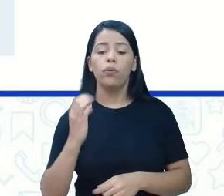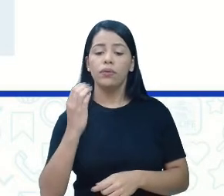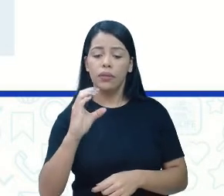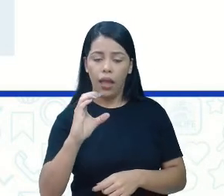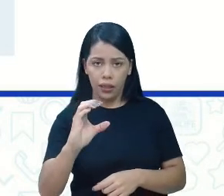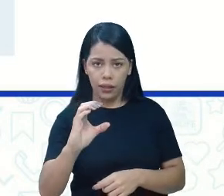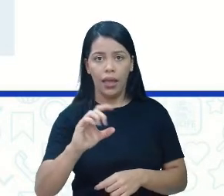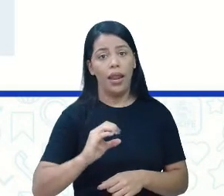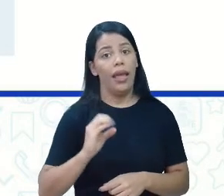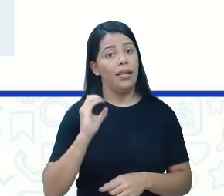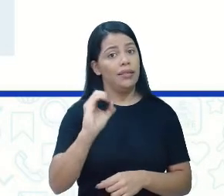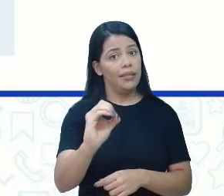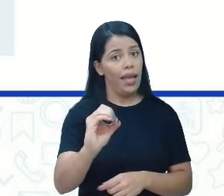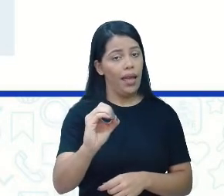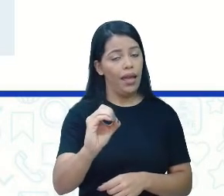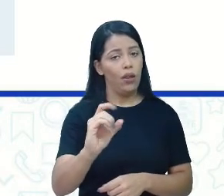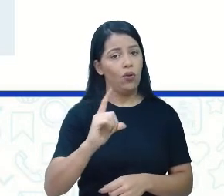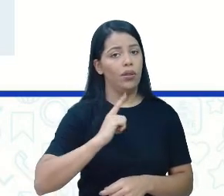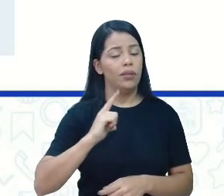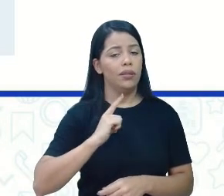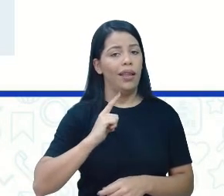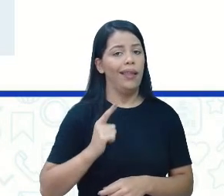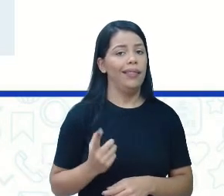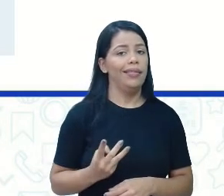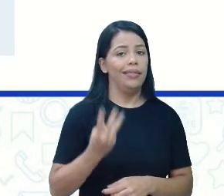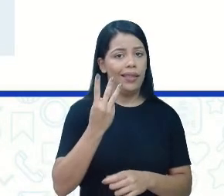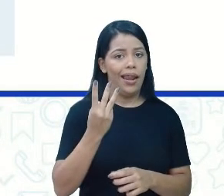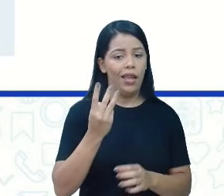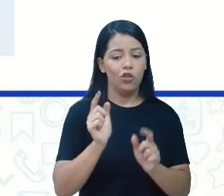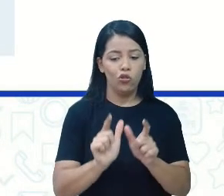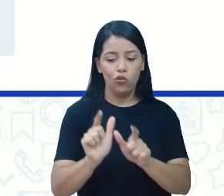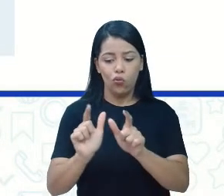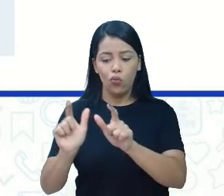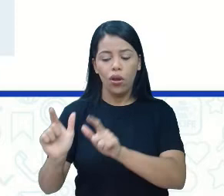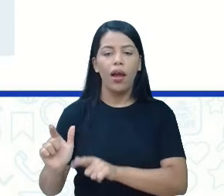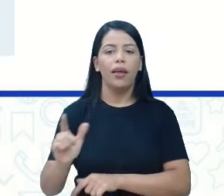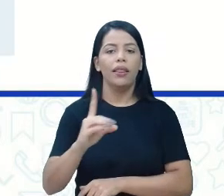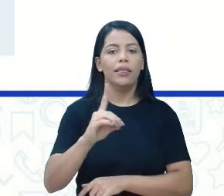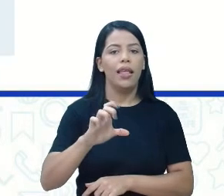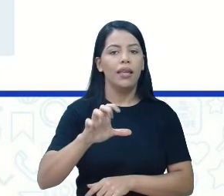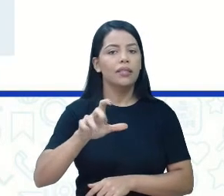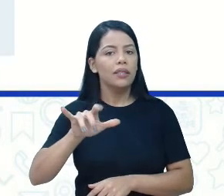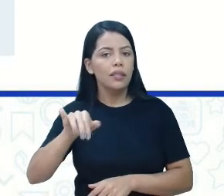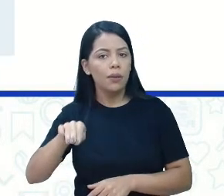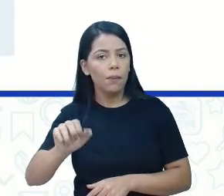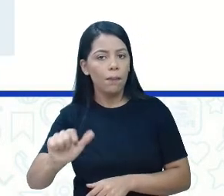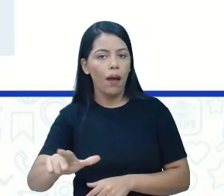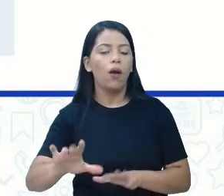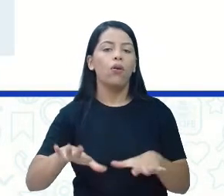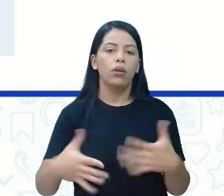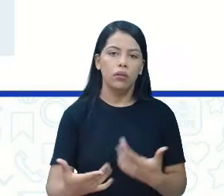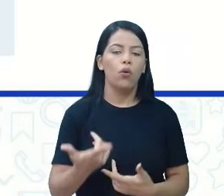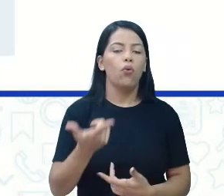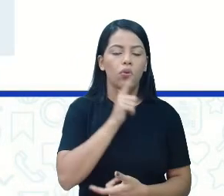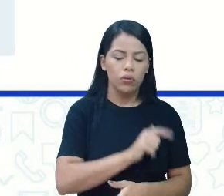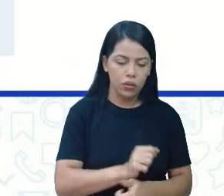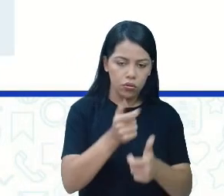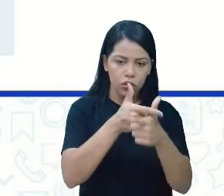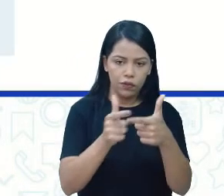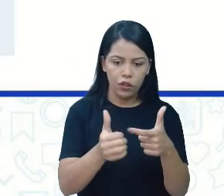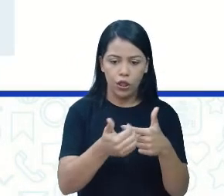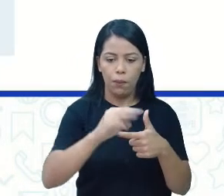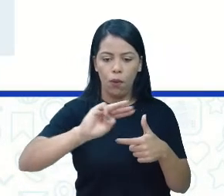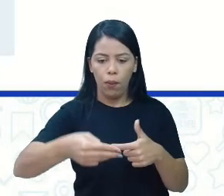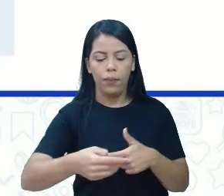são 0, então aí a gente está falando de 3 posições decimais, né? Então, ele é divisível por 1000. E aí a gente